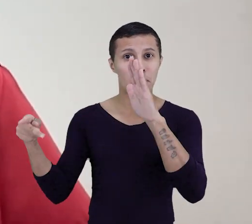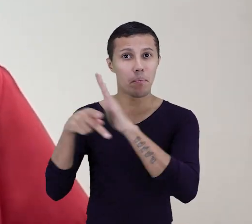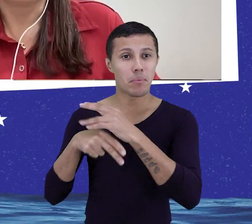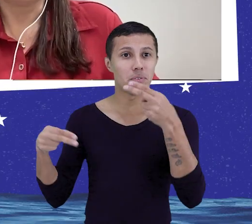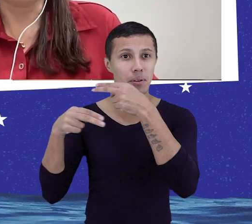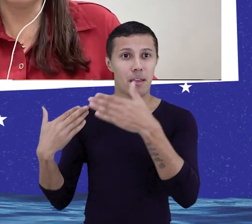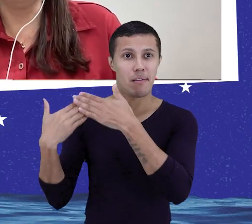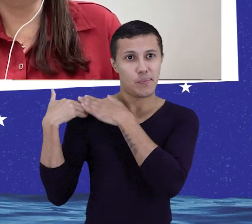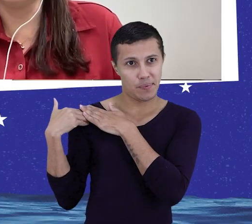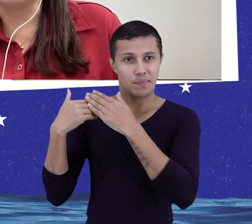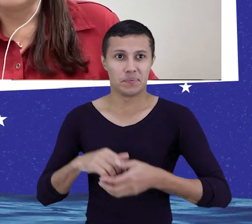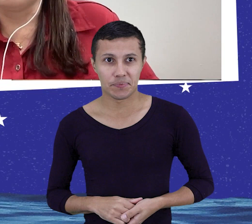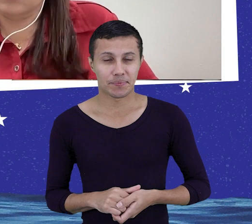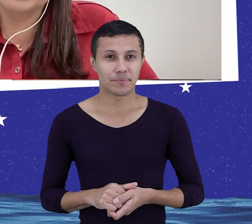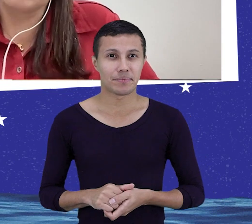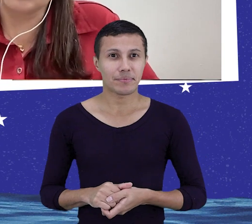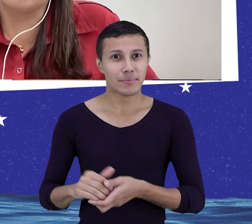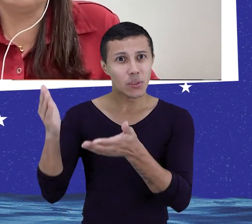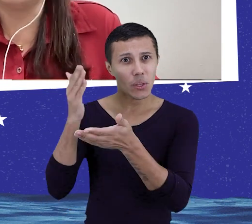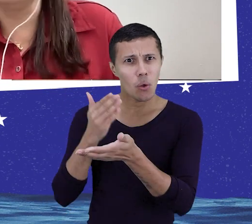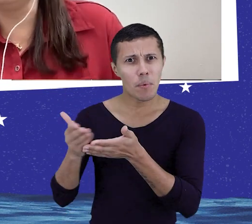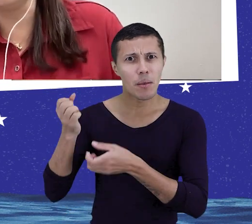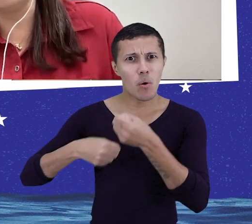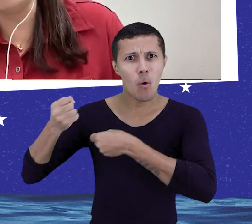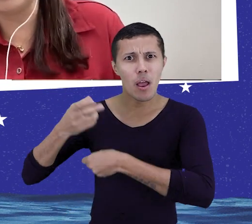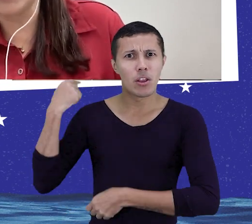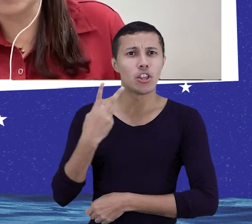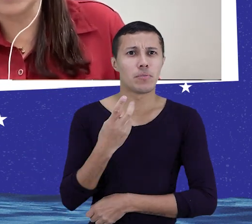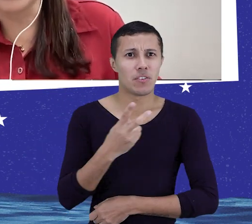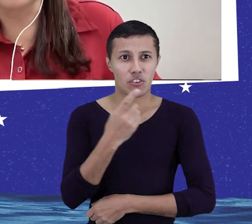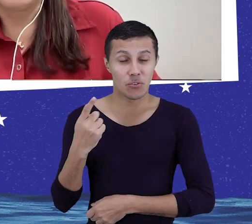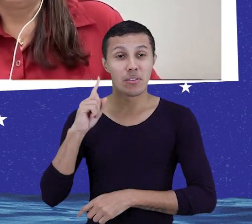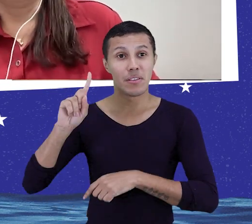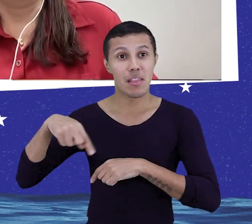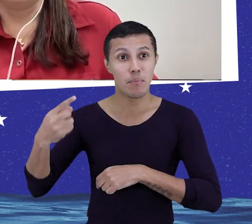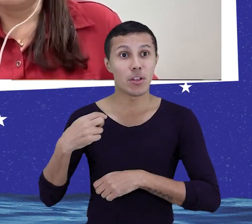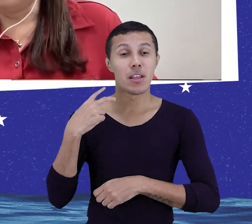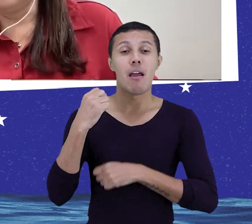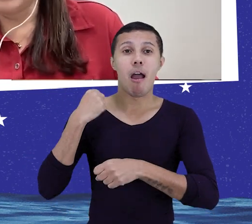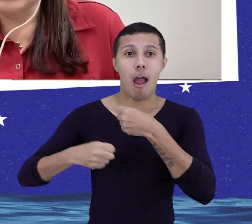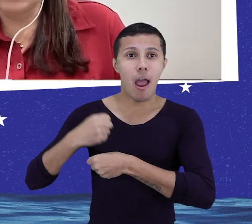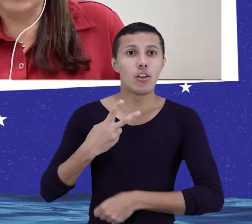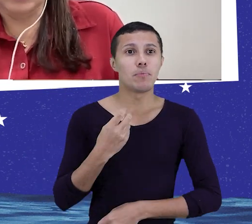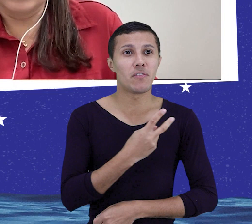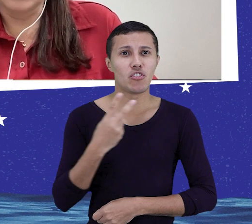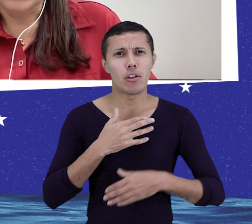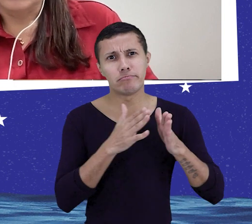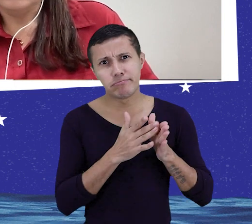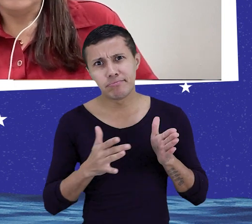Sebrae, e começamos em 2021 e foi 2022 todo. Então, assim, foi um programa muito